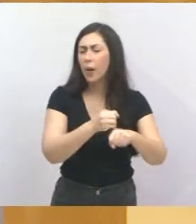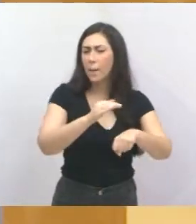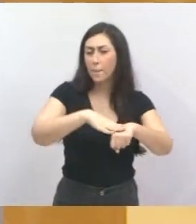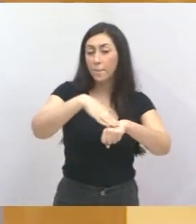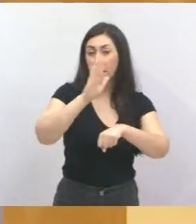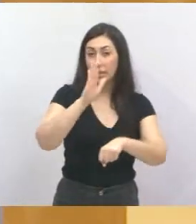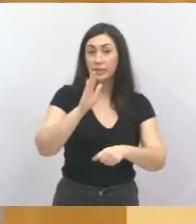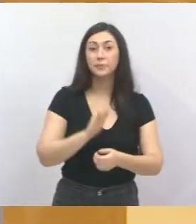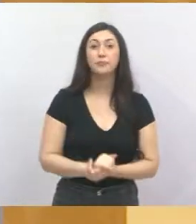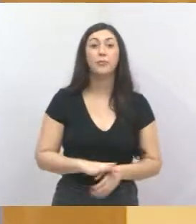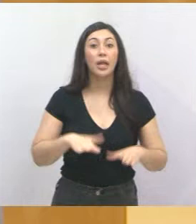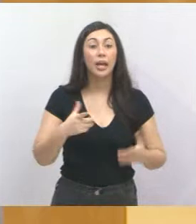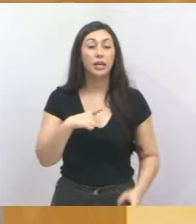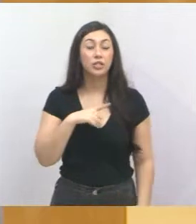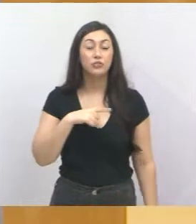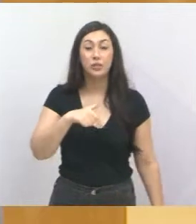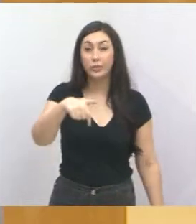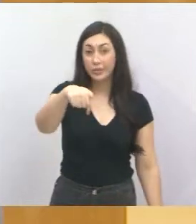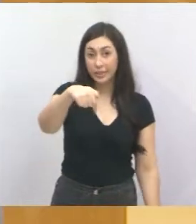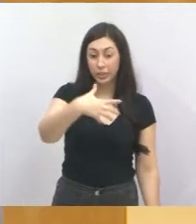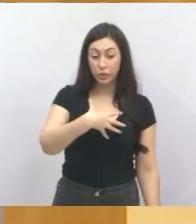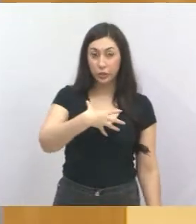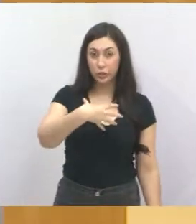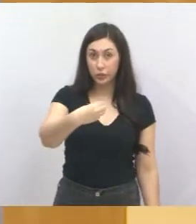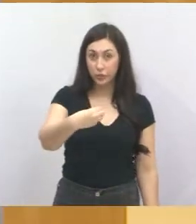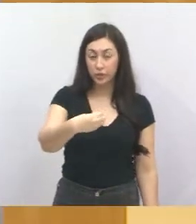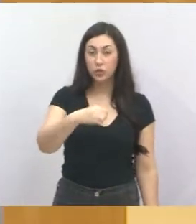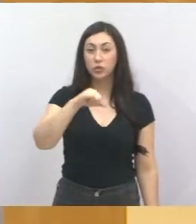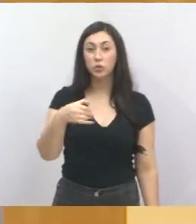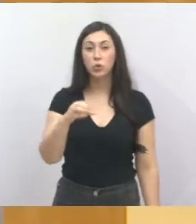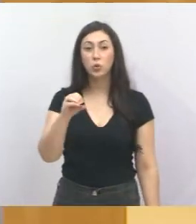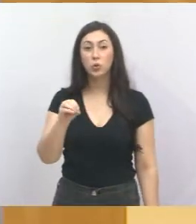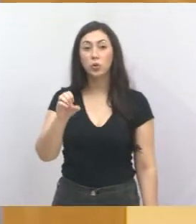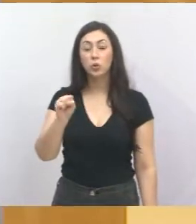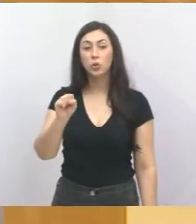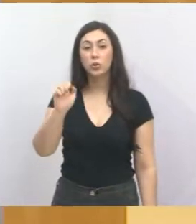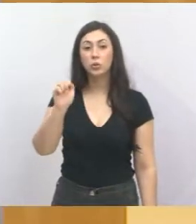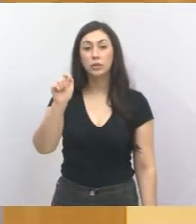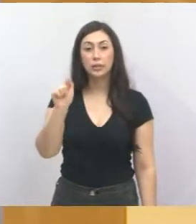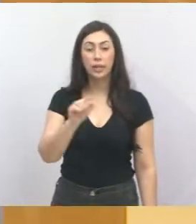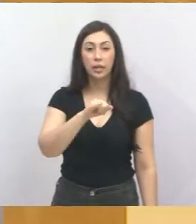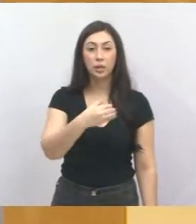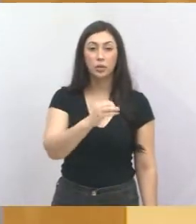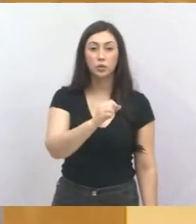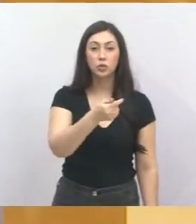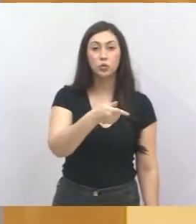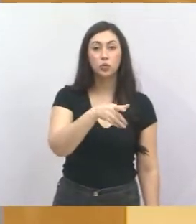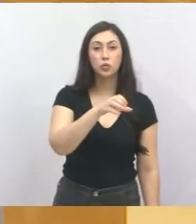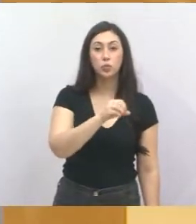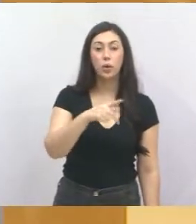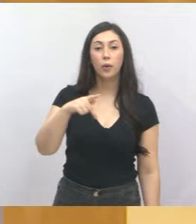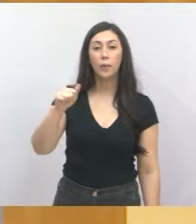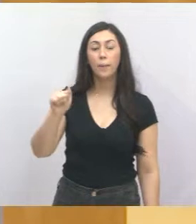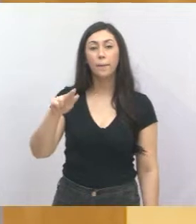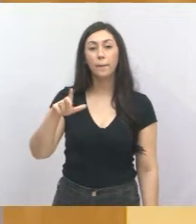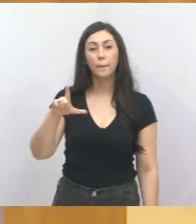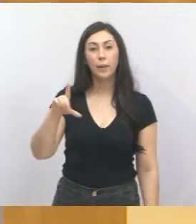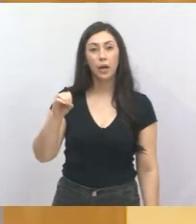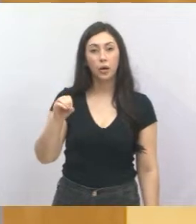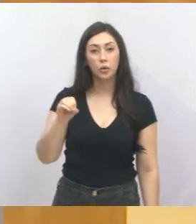Dessa união, tiveram 7 filhos, José Carlos, João Aparecido, Paulo